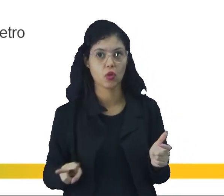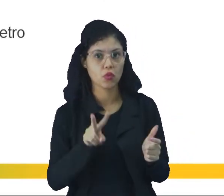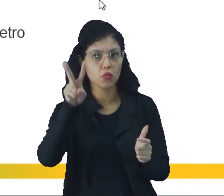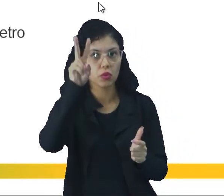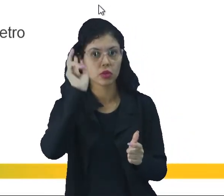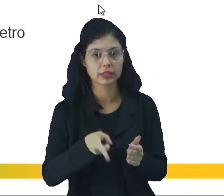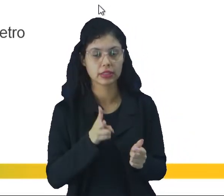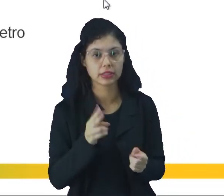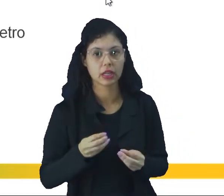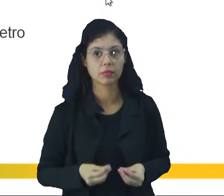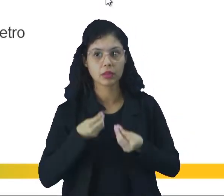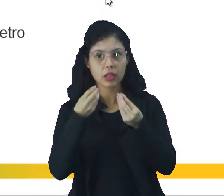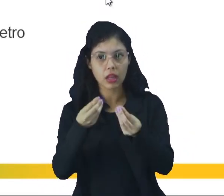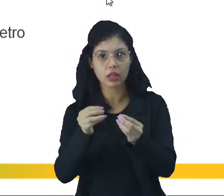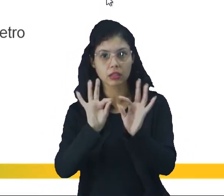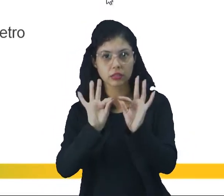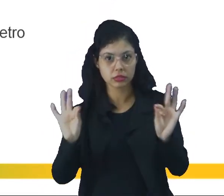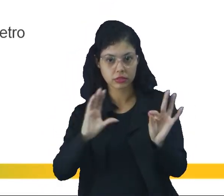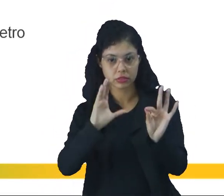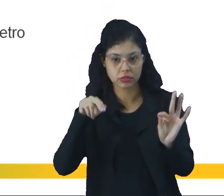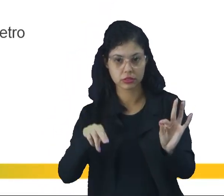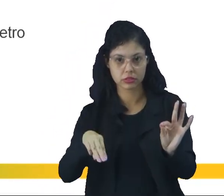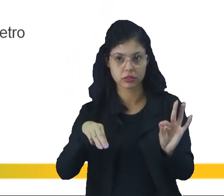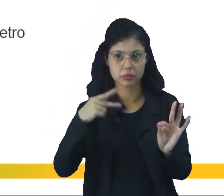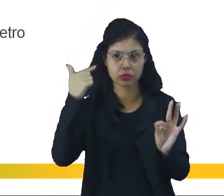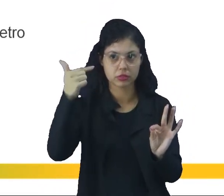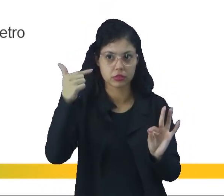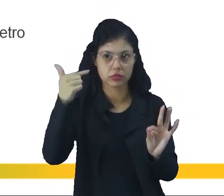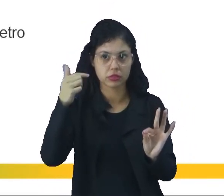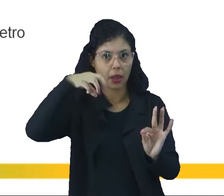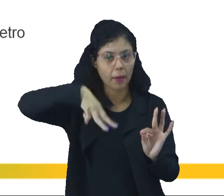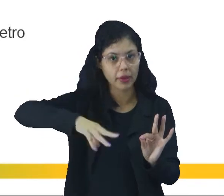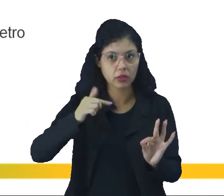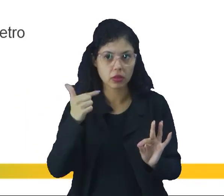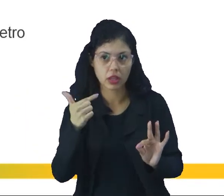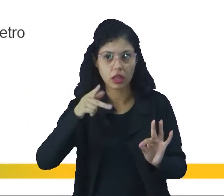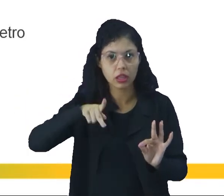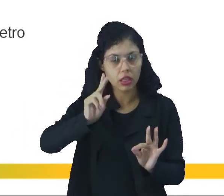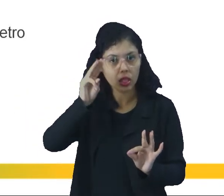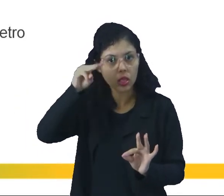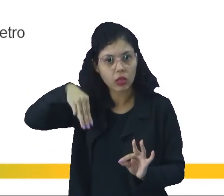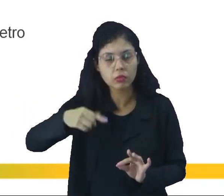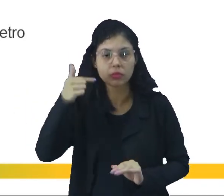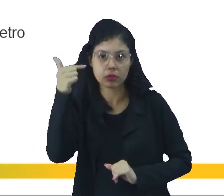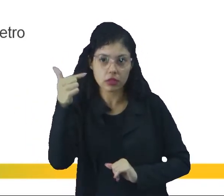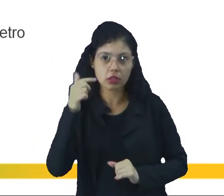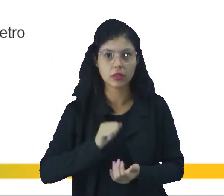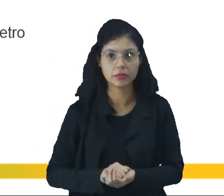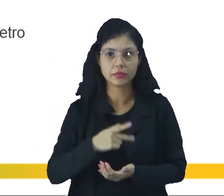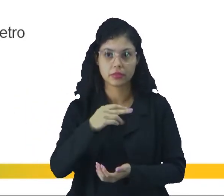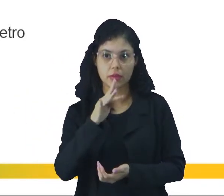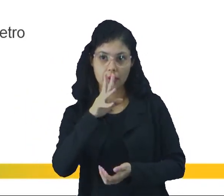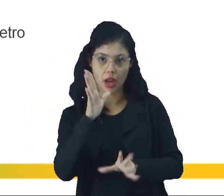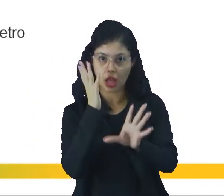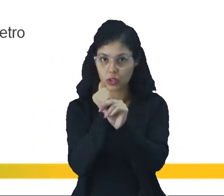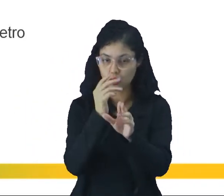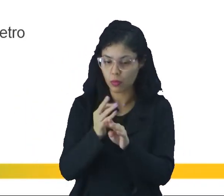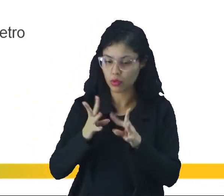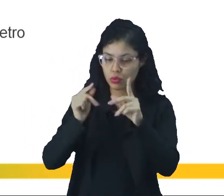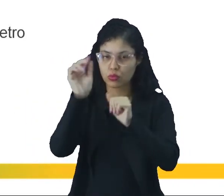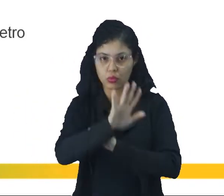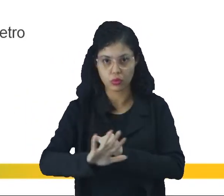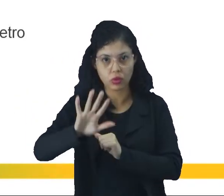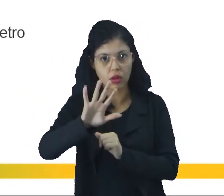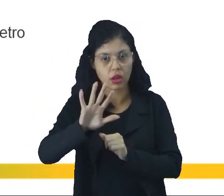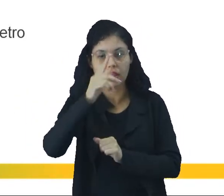da área sempre será dado em centímetro quadrado, presta atenção nisso, metro quadrado ou quilômetro quadrado. Perímetro é a soma de todos